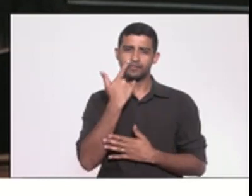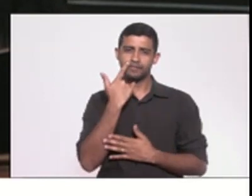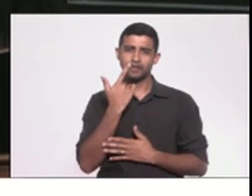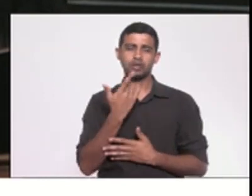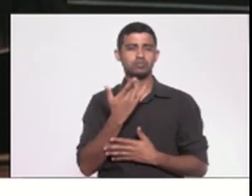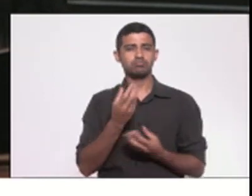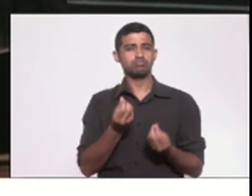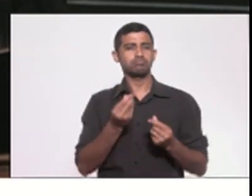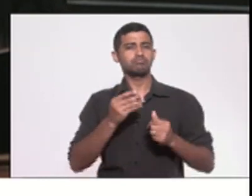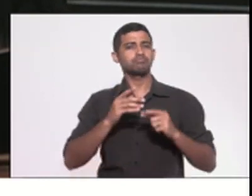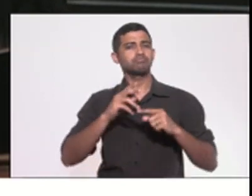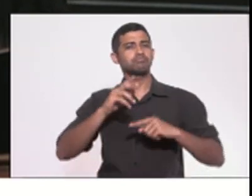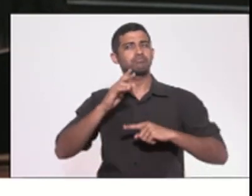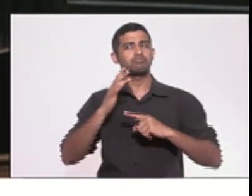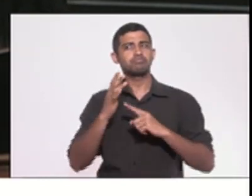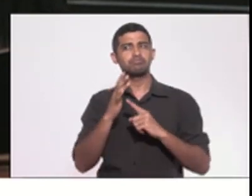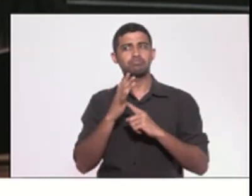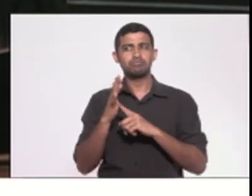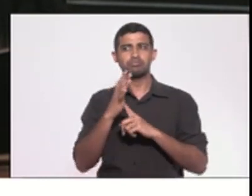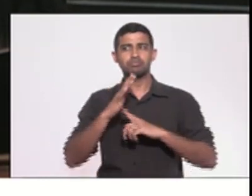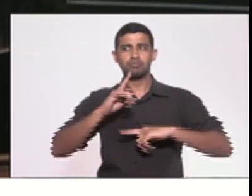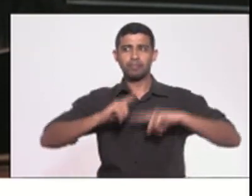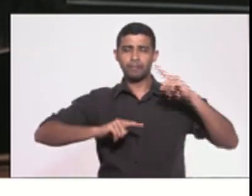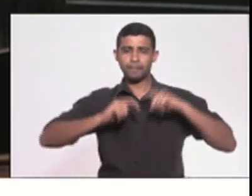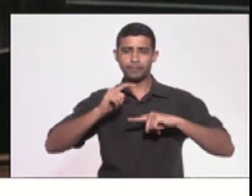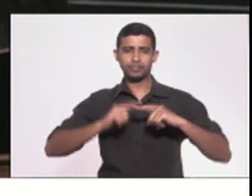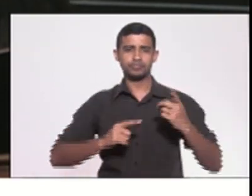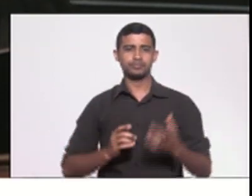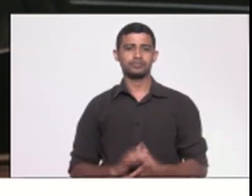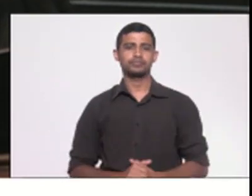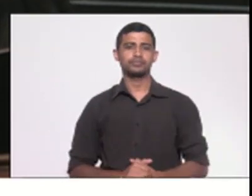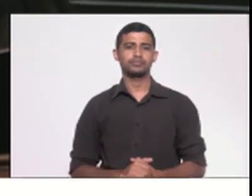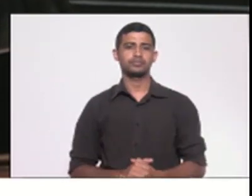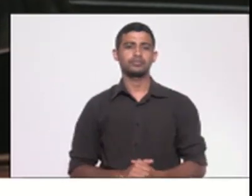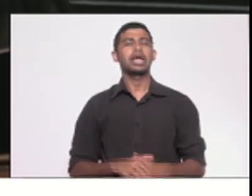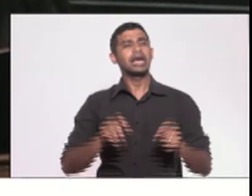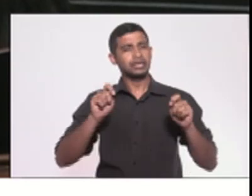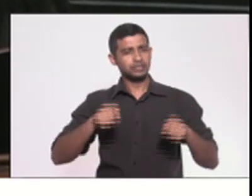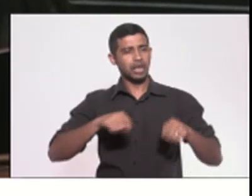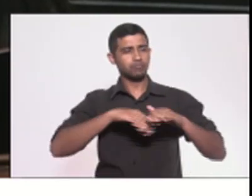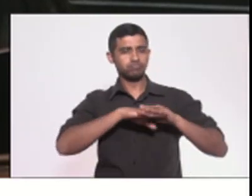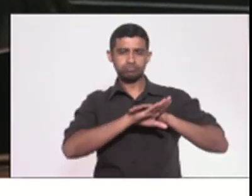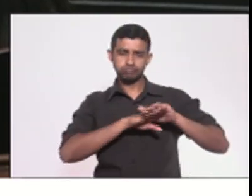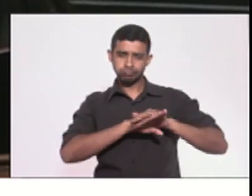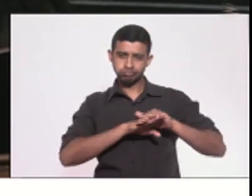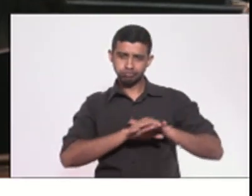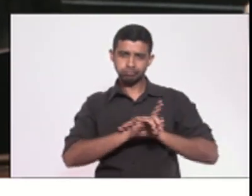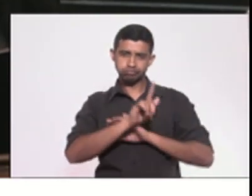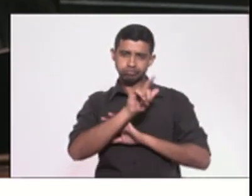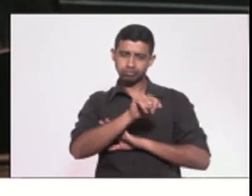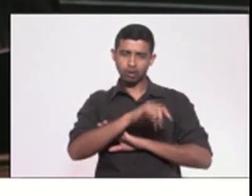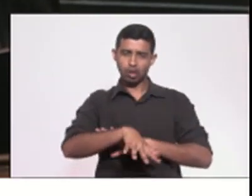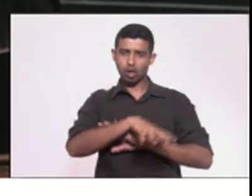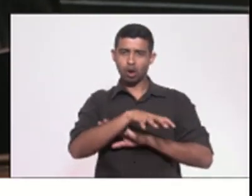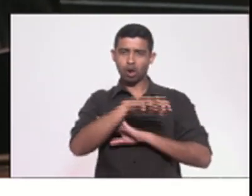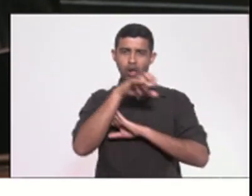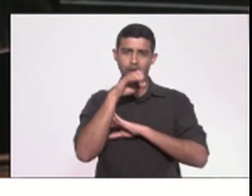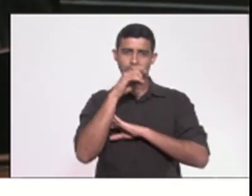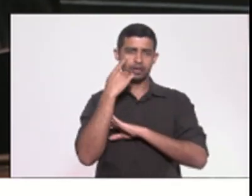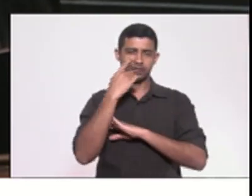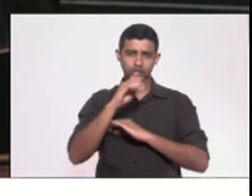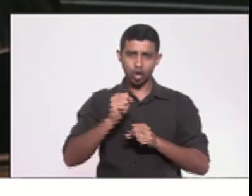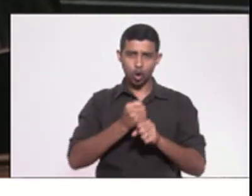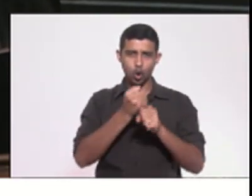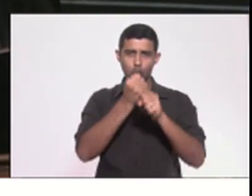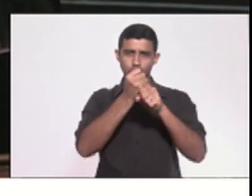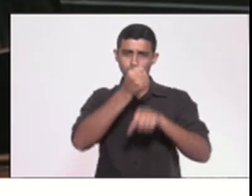instrumentação, porque nós estamos tratando com gás, tem um armazenamento de gás em cima dessa construção de